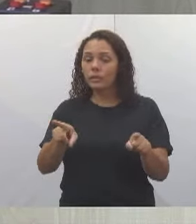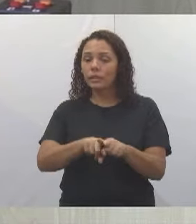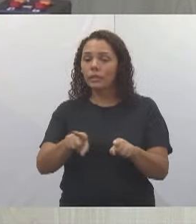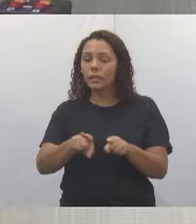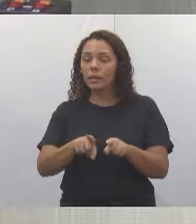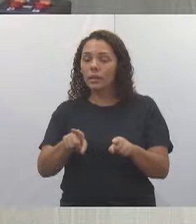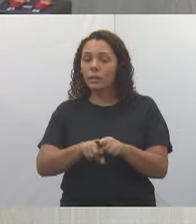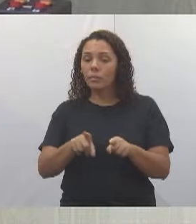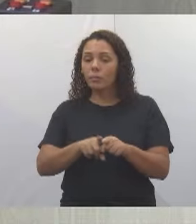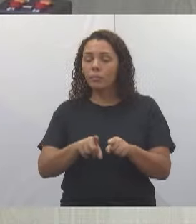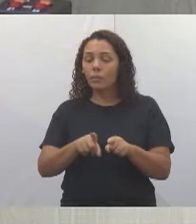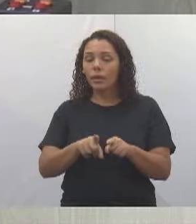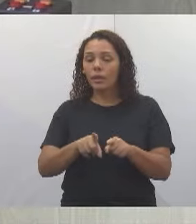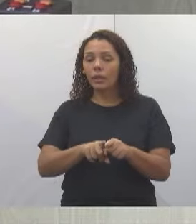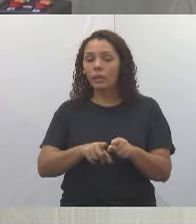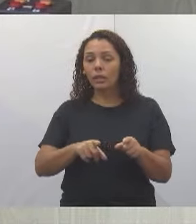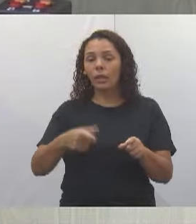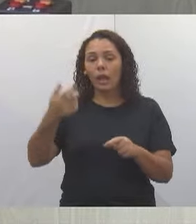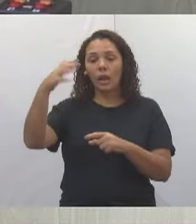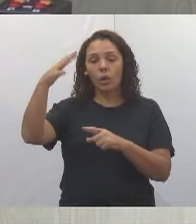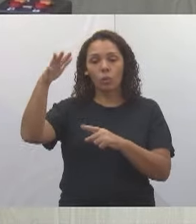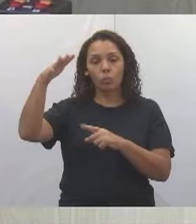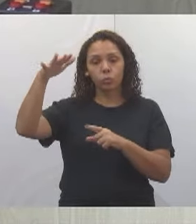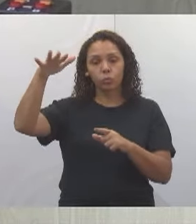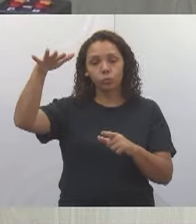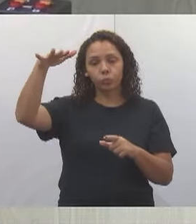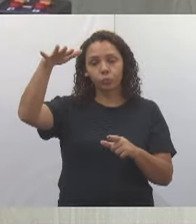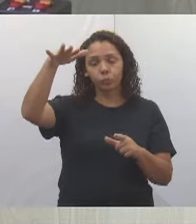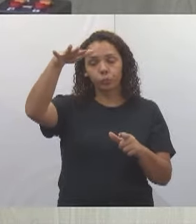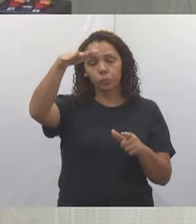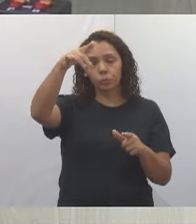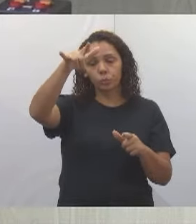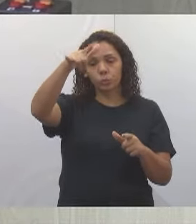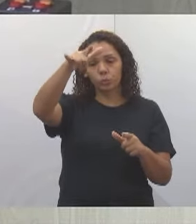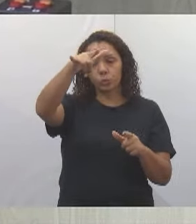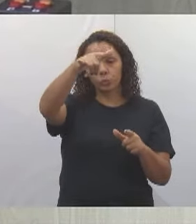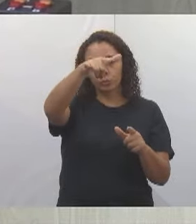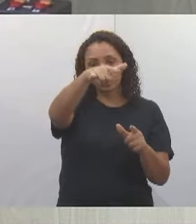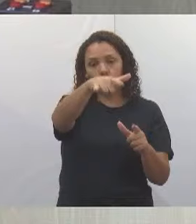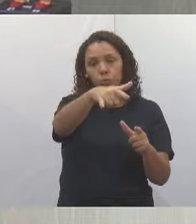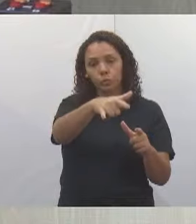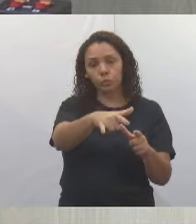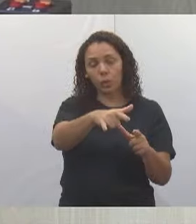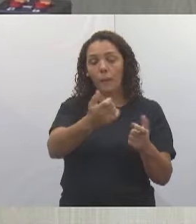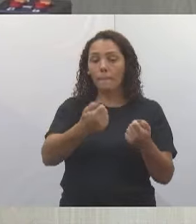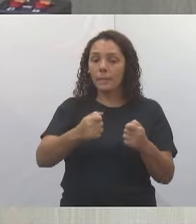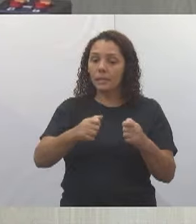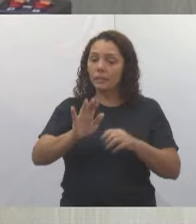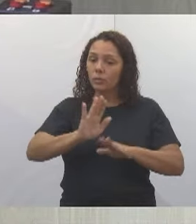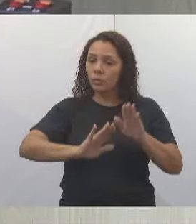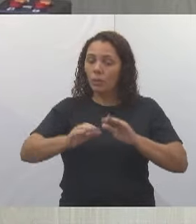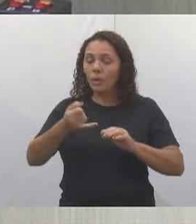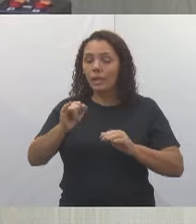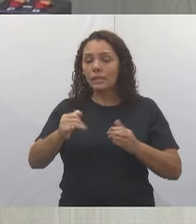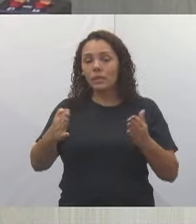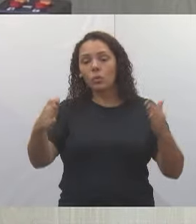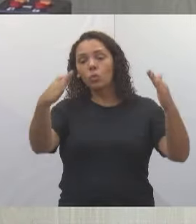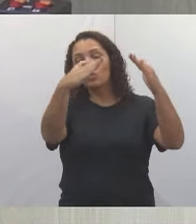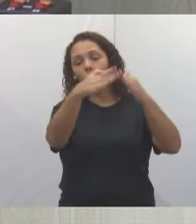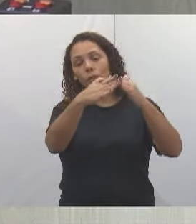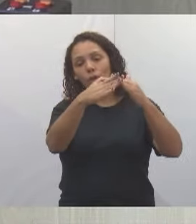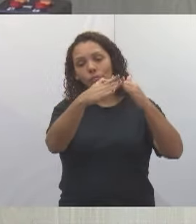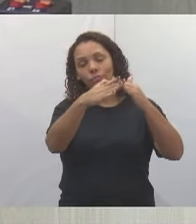uma área de pouso de helicóptero. Então, a gente tem que avaliar isso aí também, porque se a gente colocar cobertura, isso pode